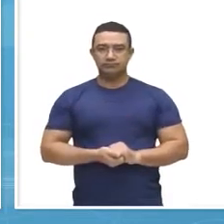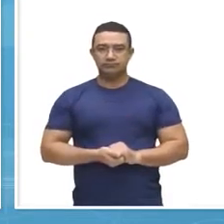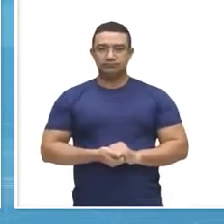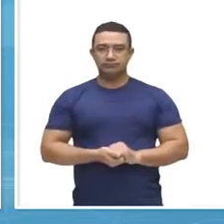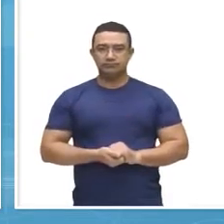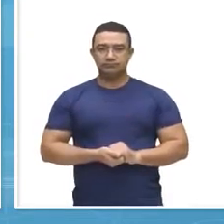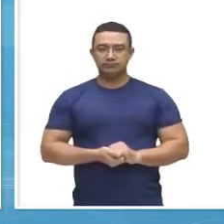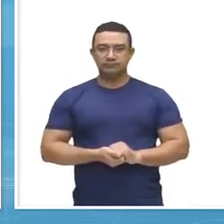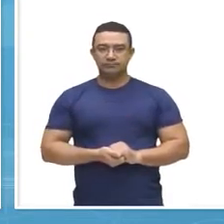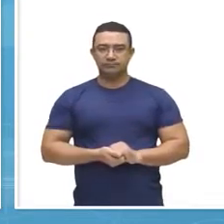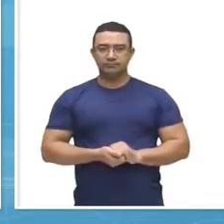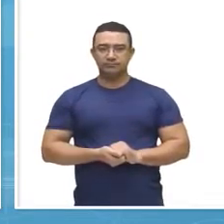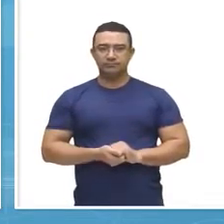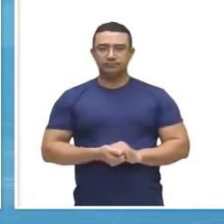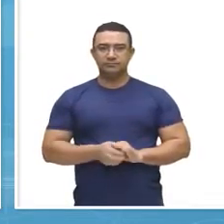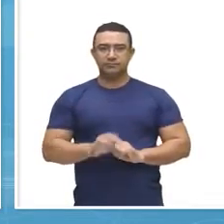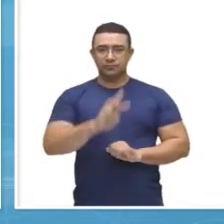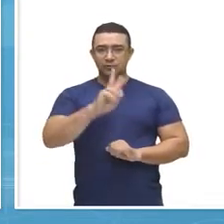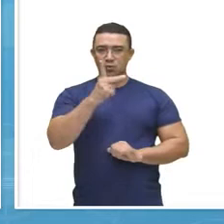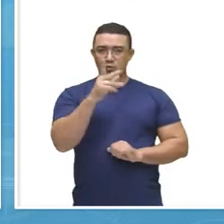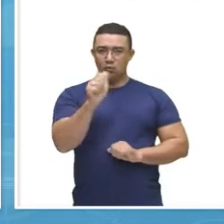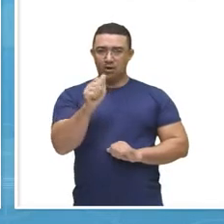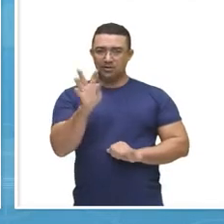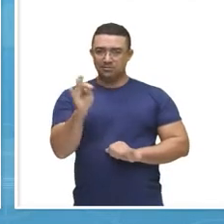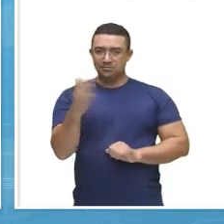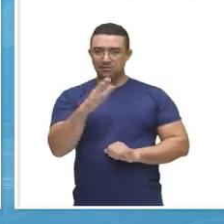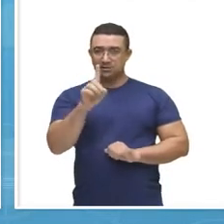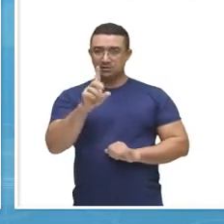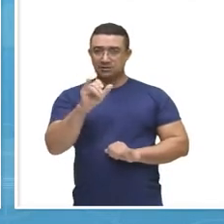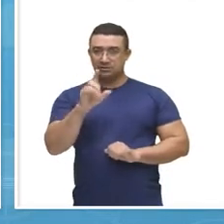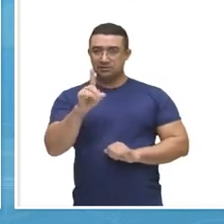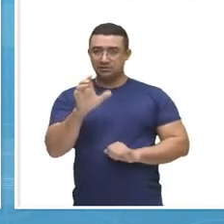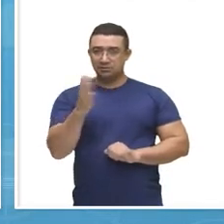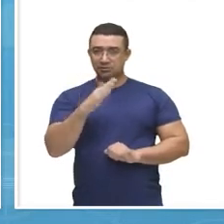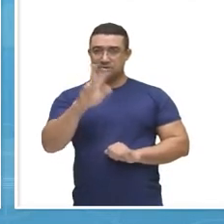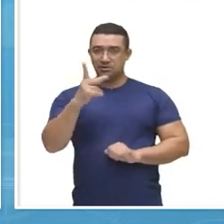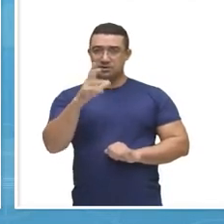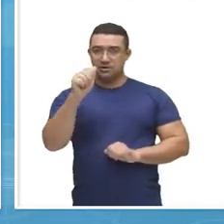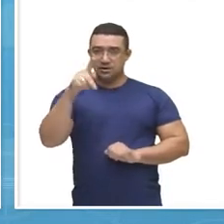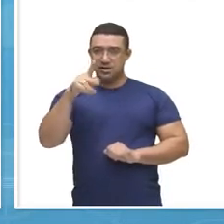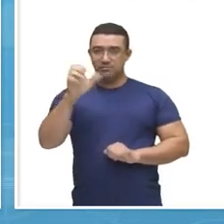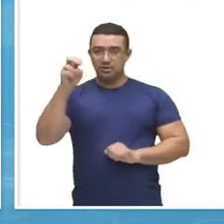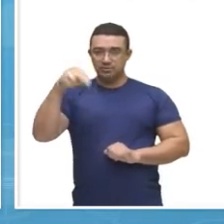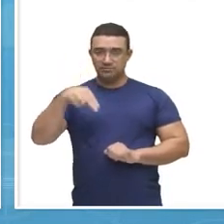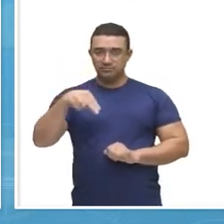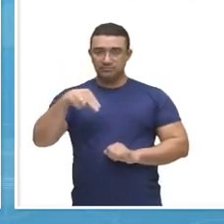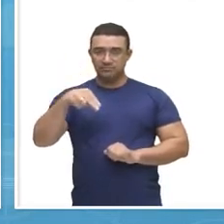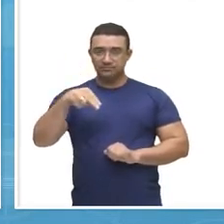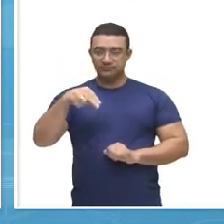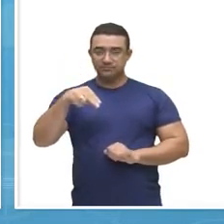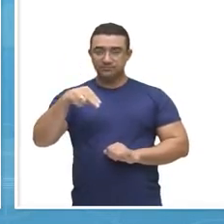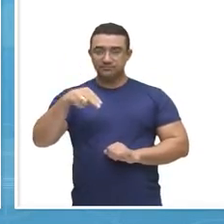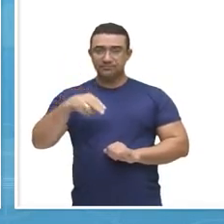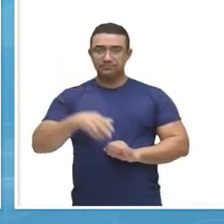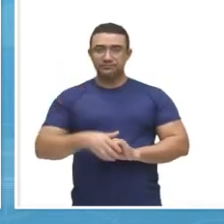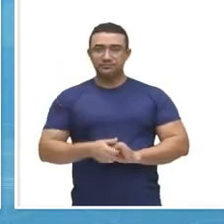Past. What did happen to Solomon? Então, o nosso personagem aqui, né?